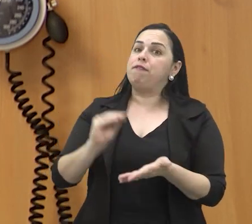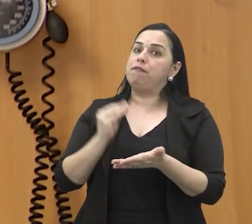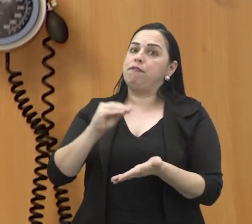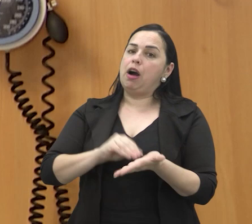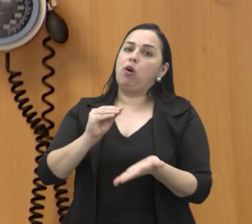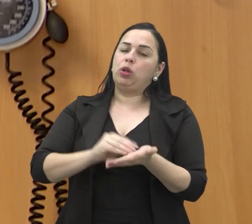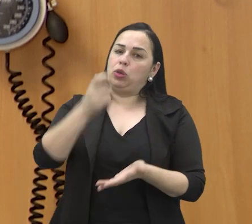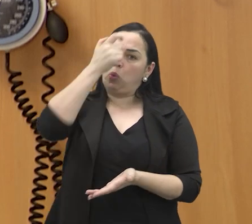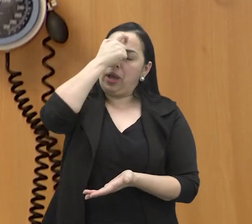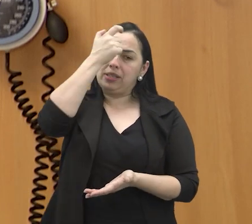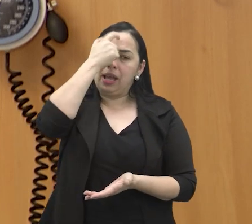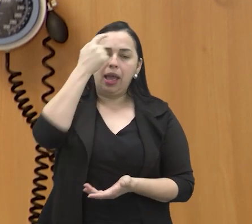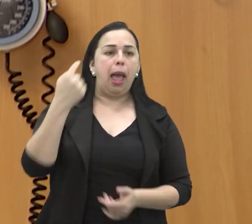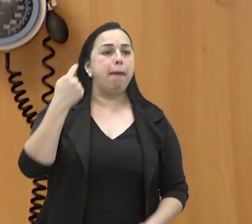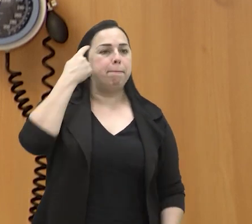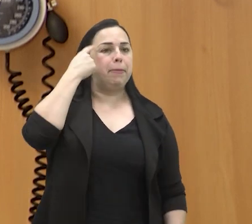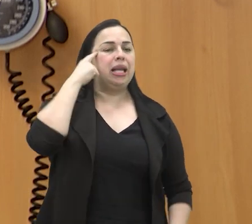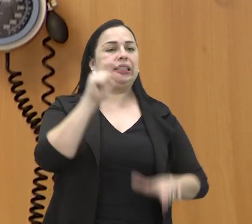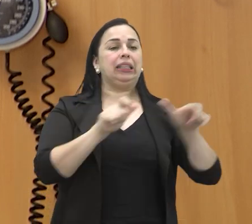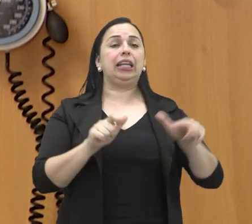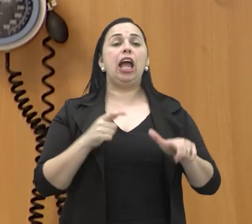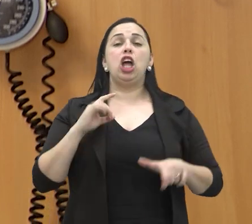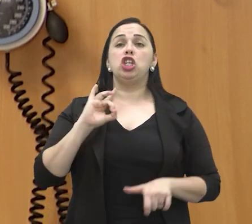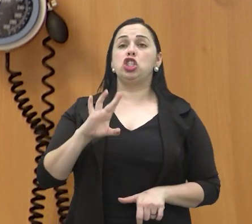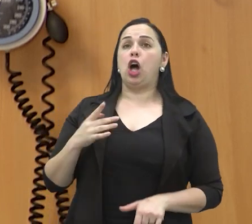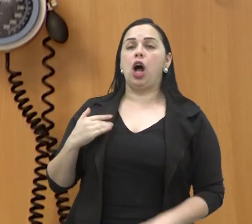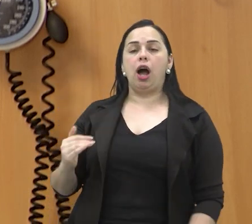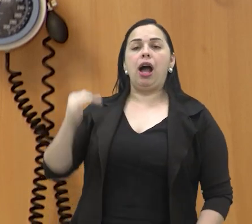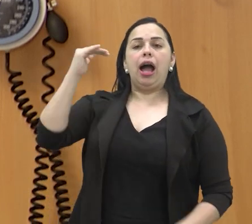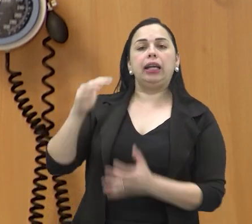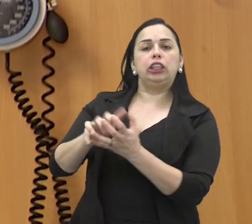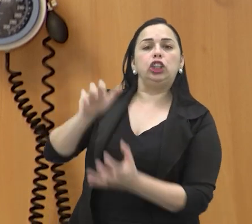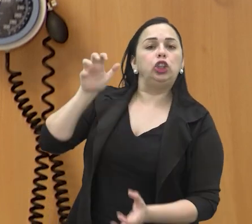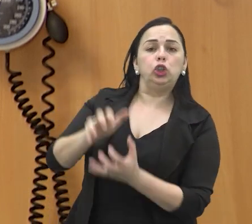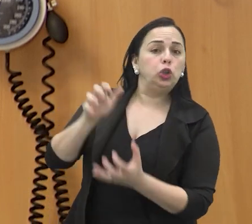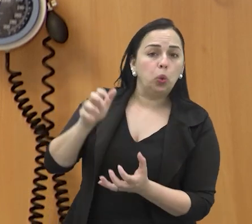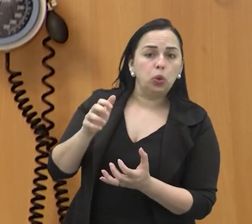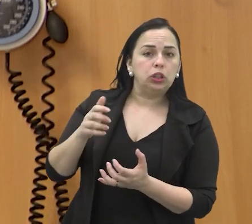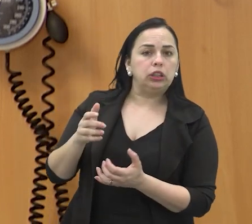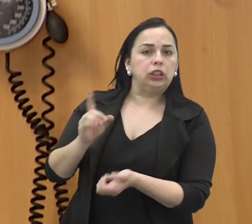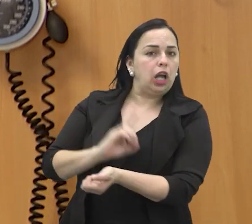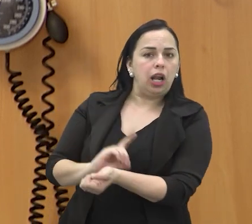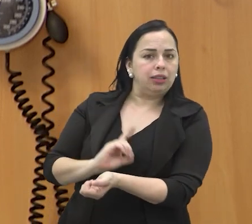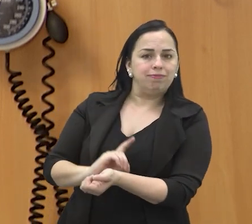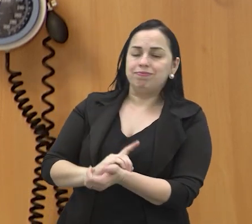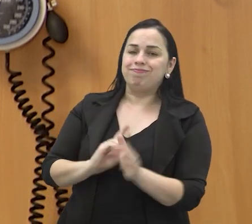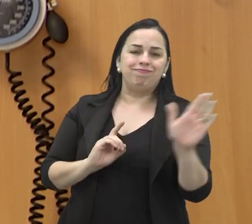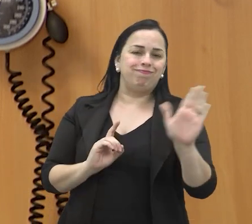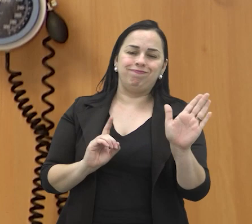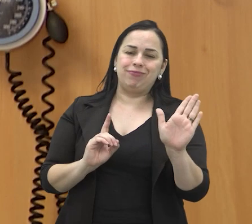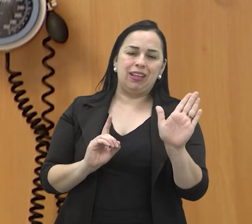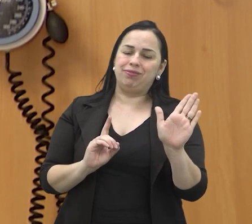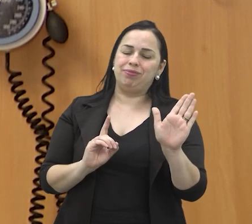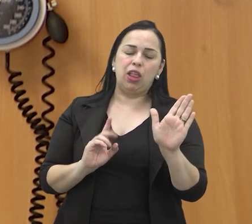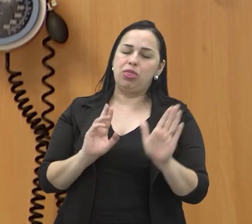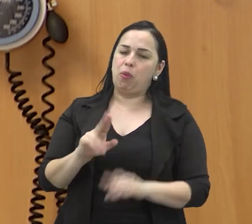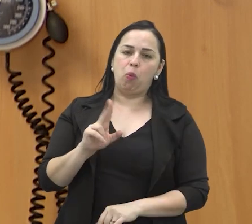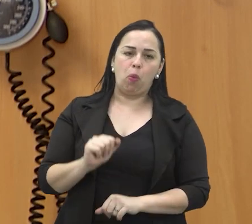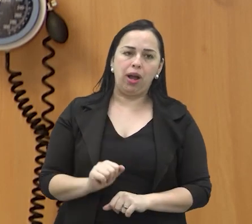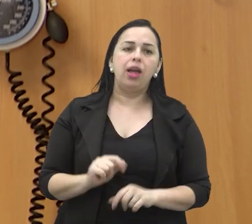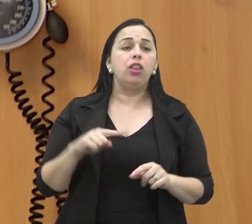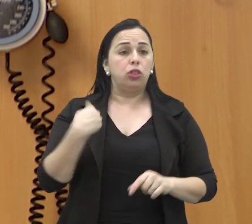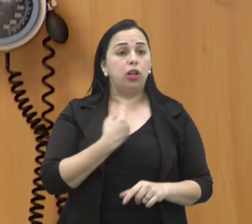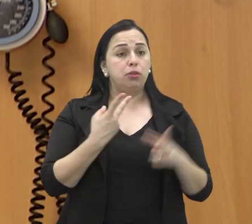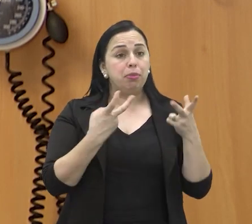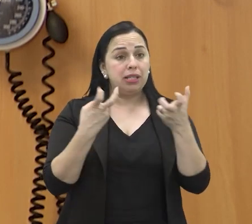a diabetes é uma doença mais da terceira idade ou do adulto já indo para uma idade mais avançada, e na verdade não. O que a gente